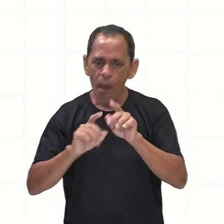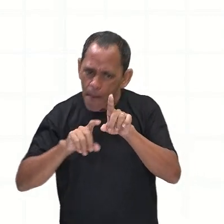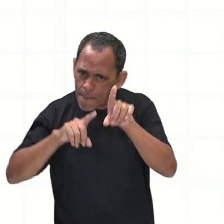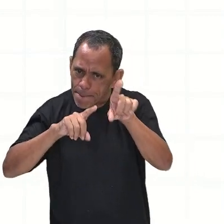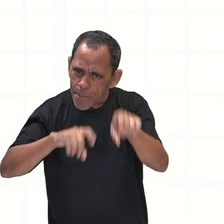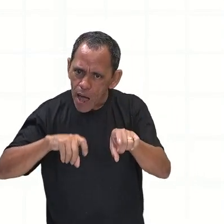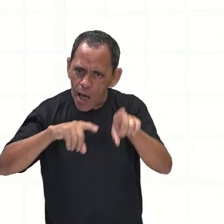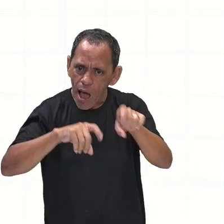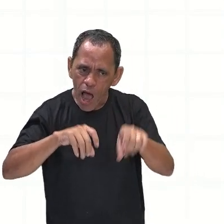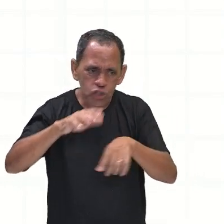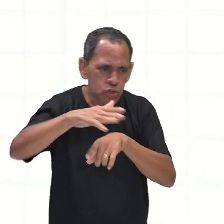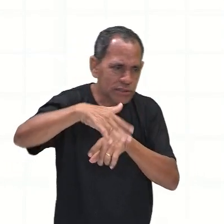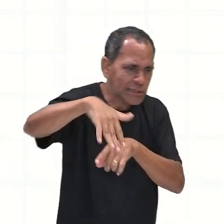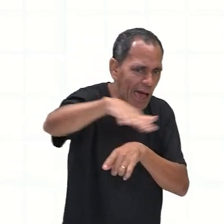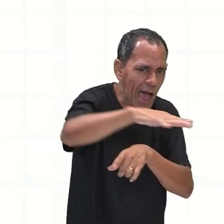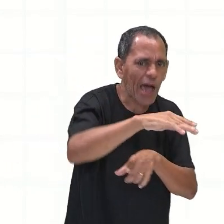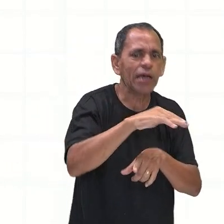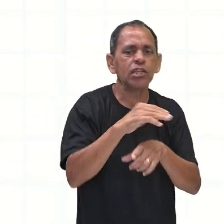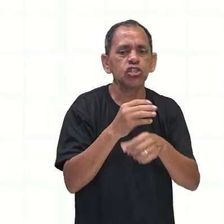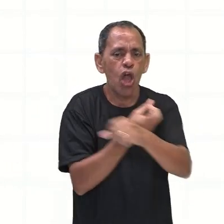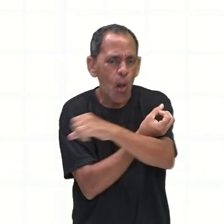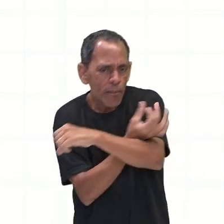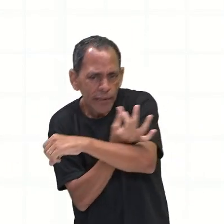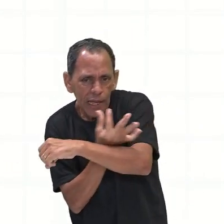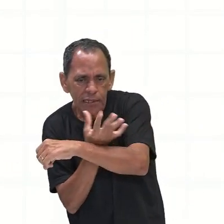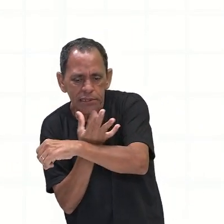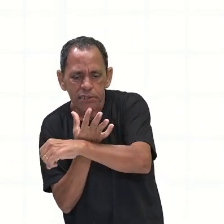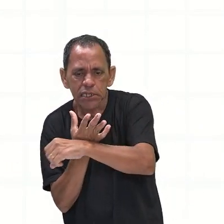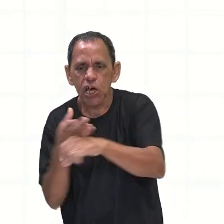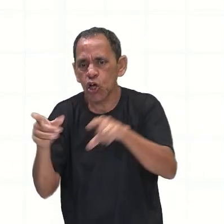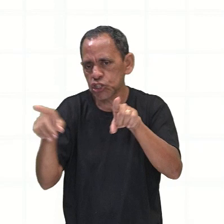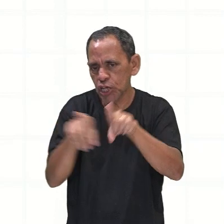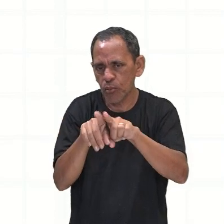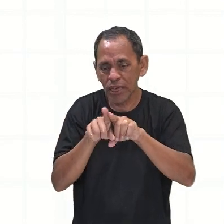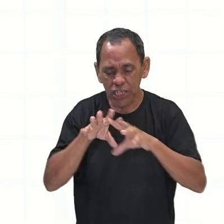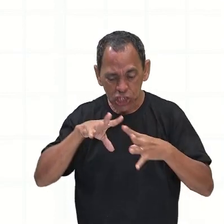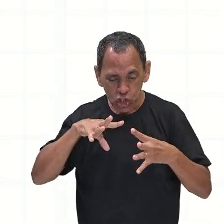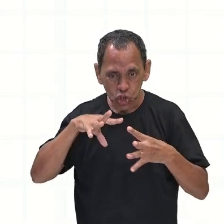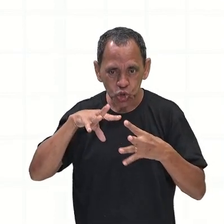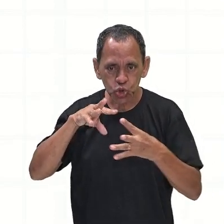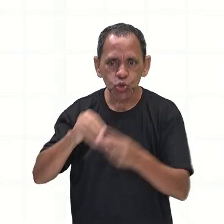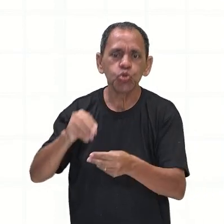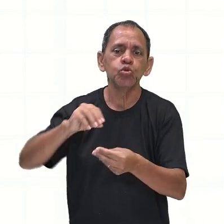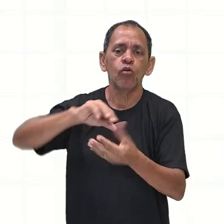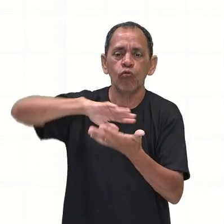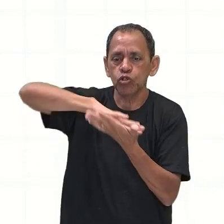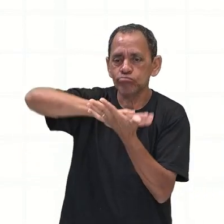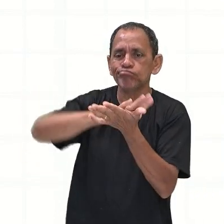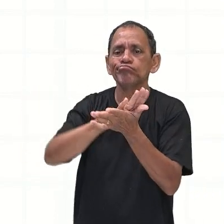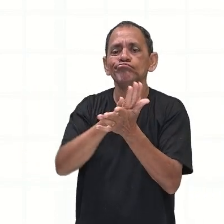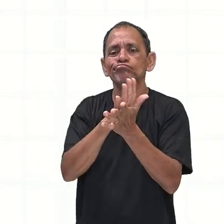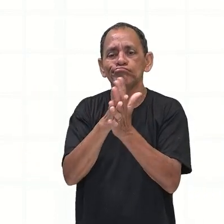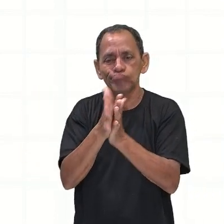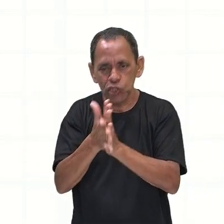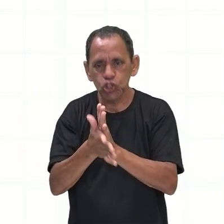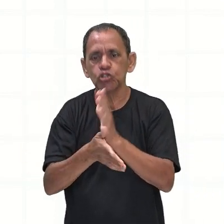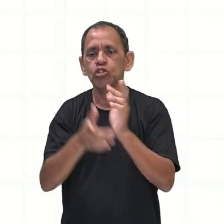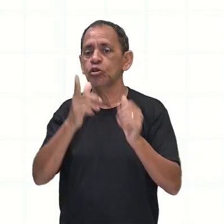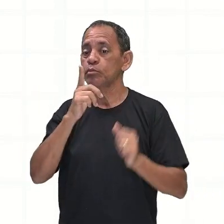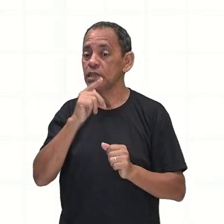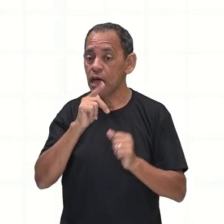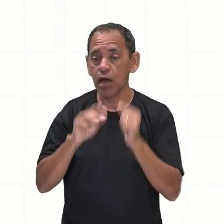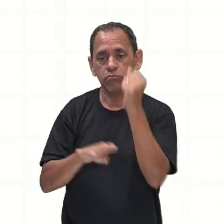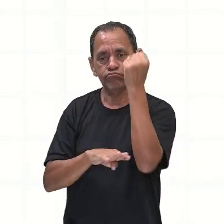foi destruído pela enchente. Ok, gente? Então, você pode observar aí exatamente a função do